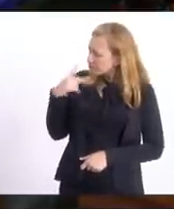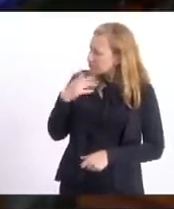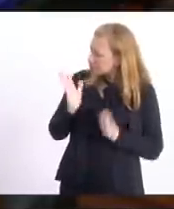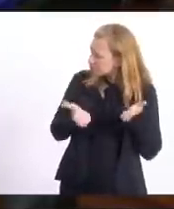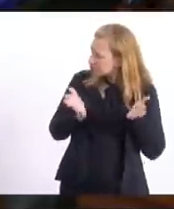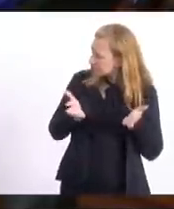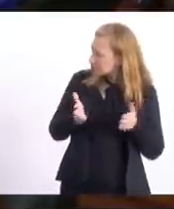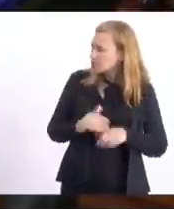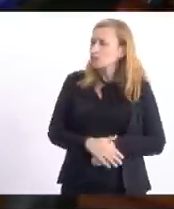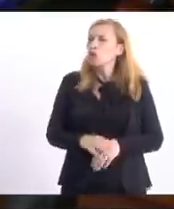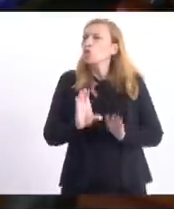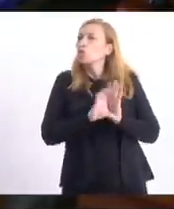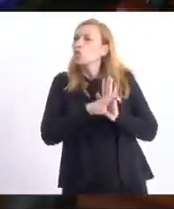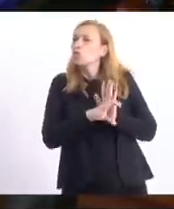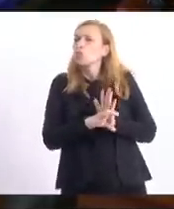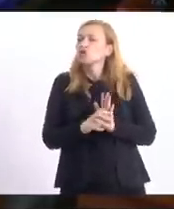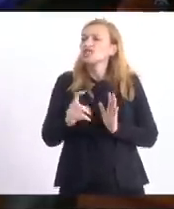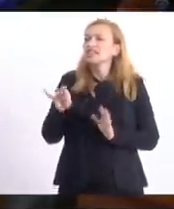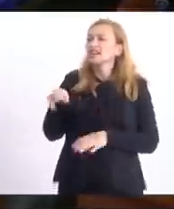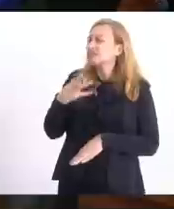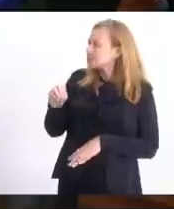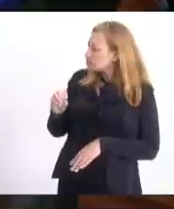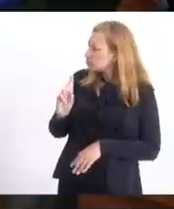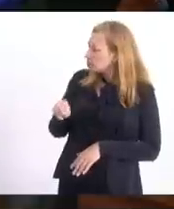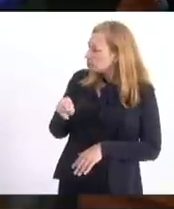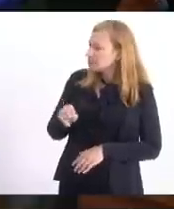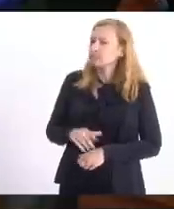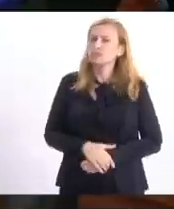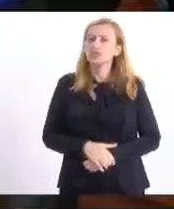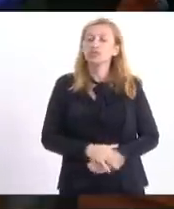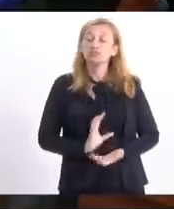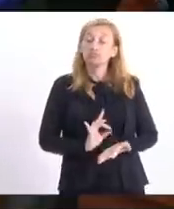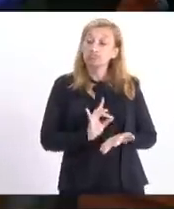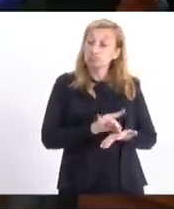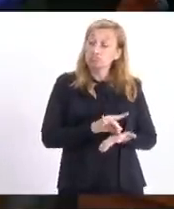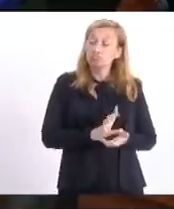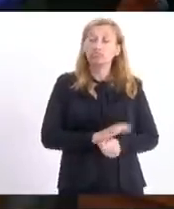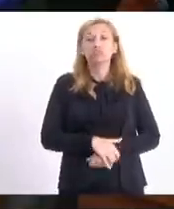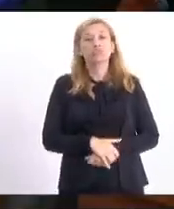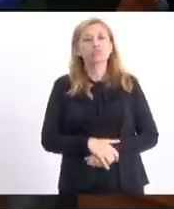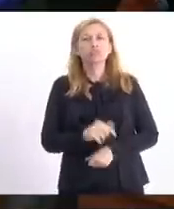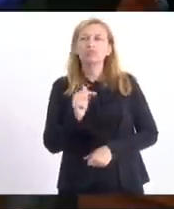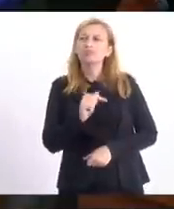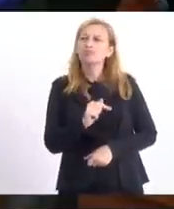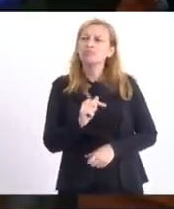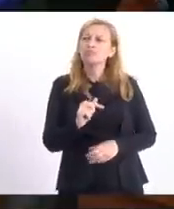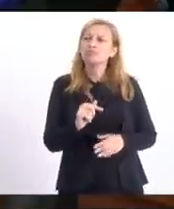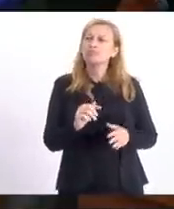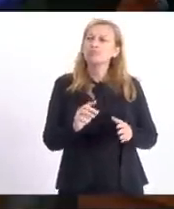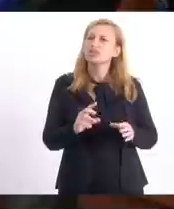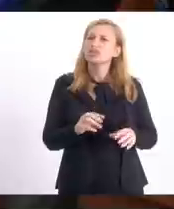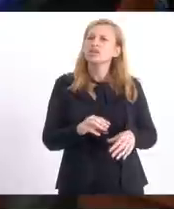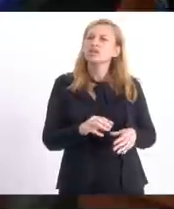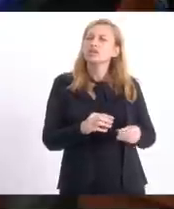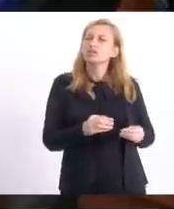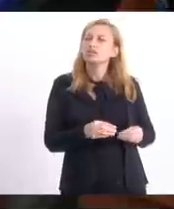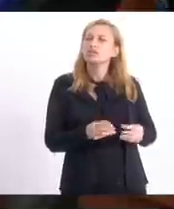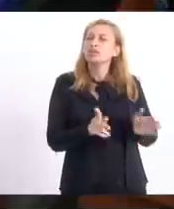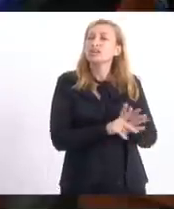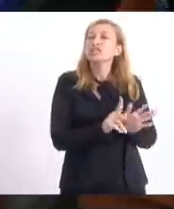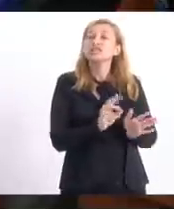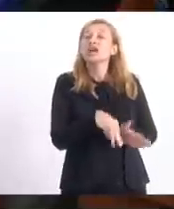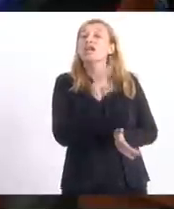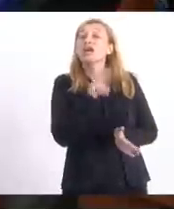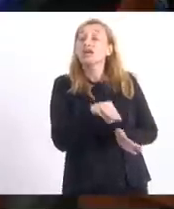agora, no conceito dessa gratificação, né? Originalmente, a que ela se destinava, não é? Era fazer